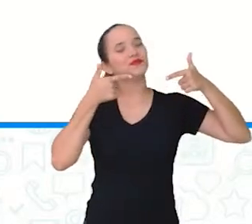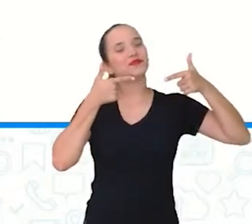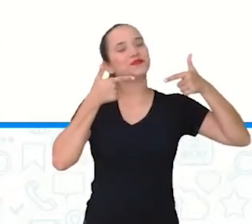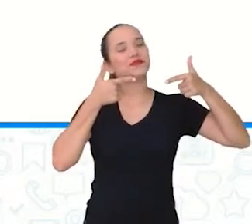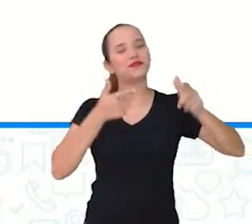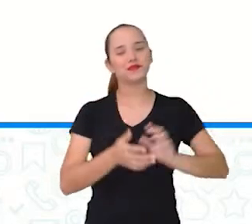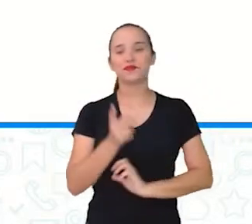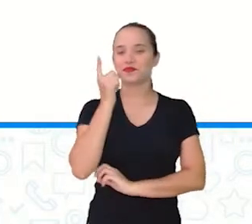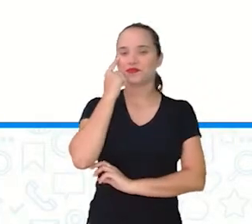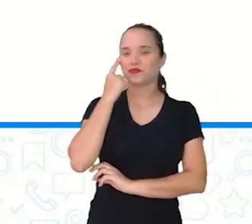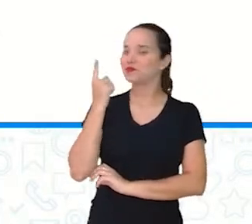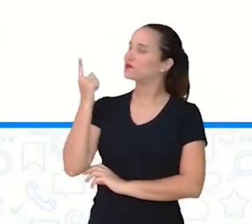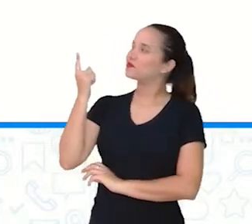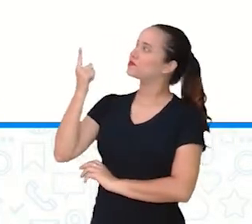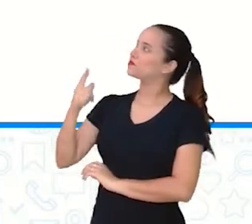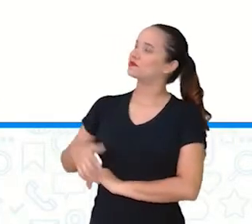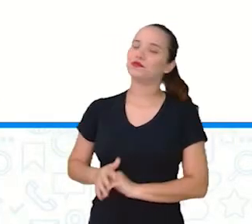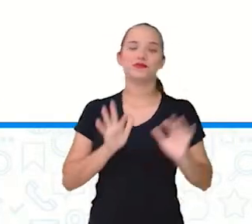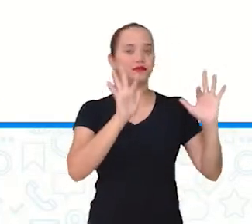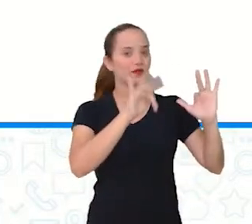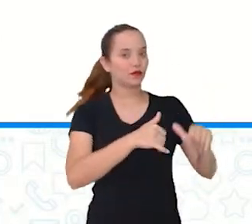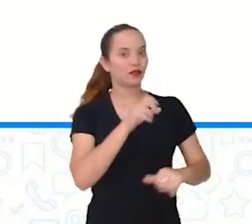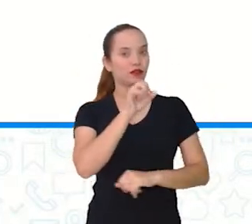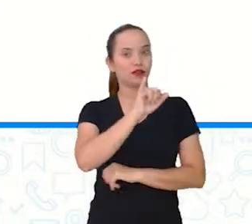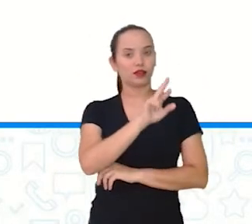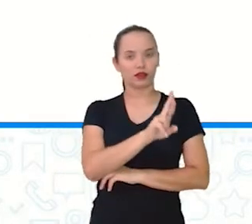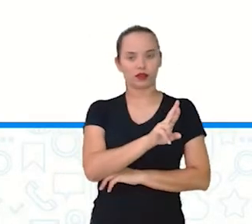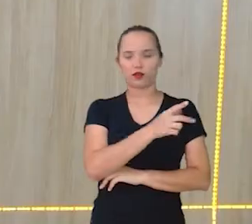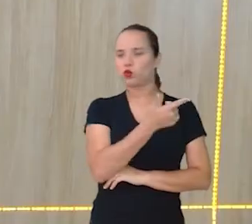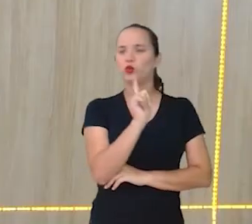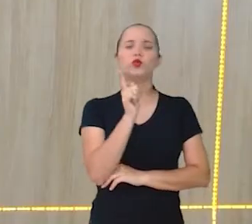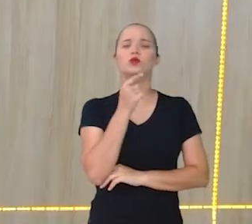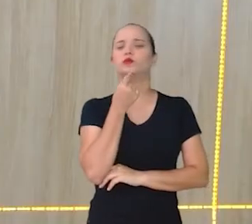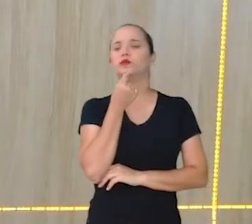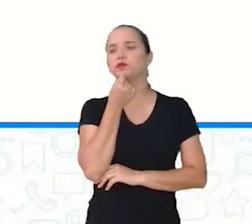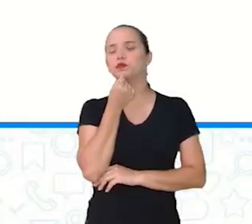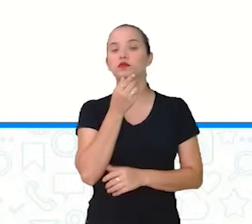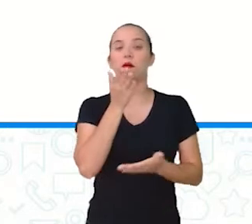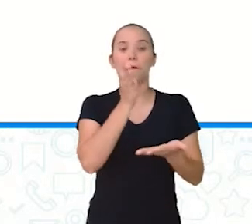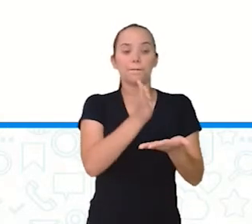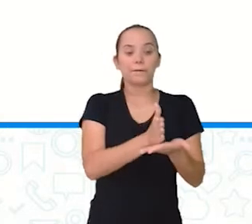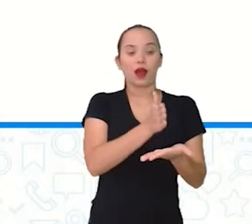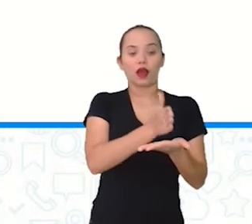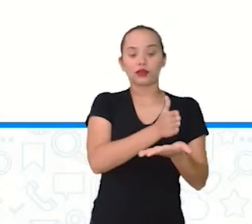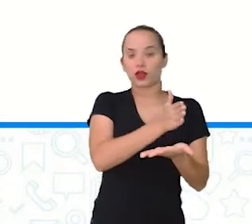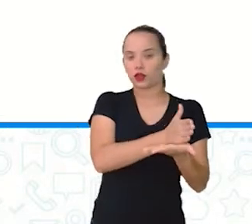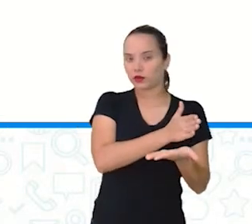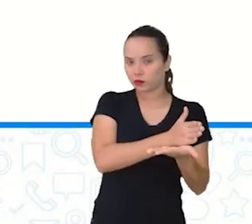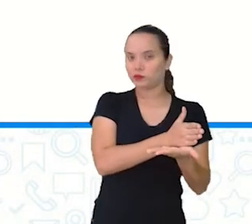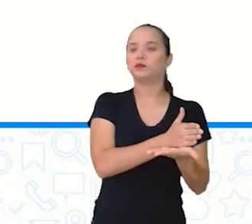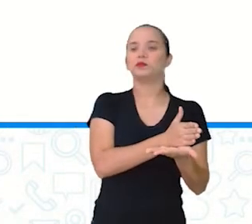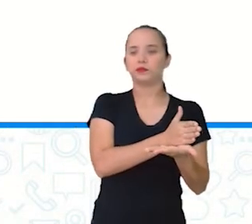Sorrir, olha aí, termina com IR. Qual outro? Diz pra mim. Partir,